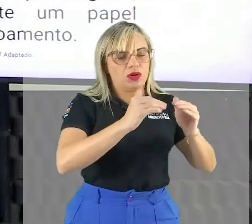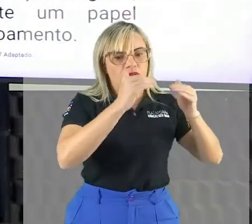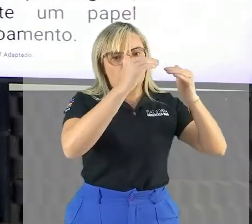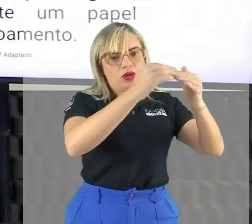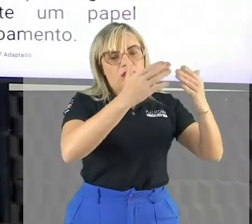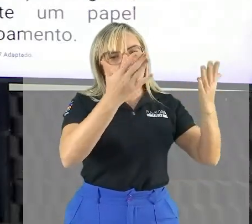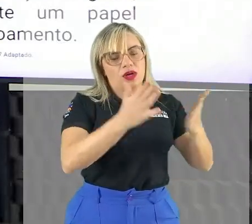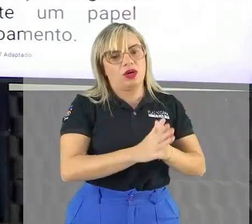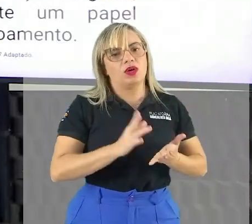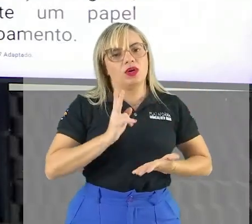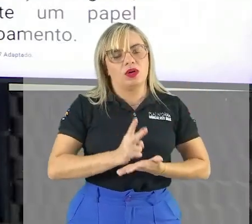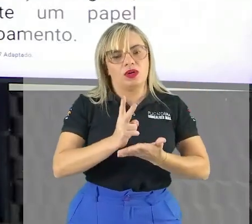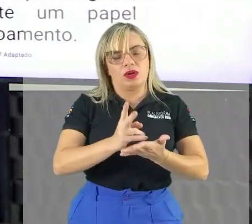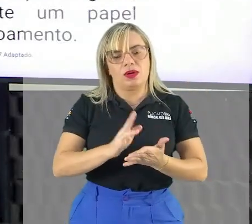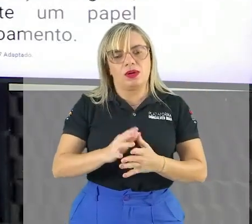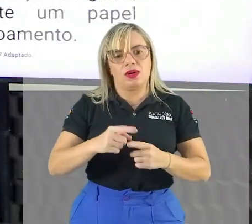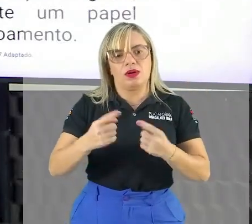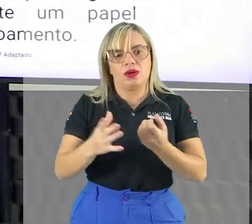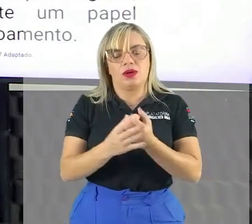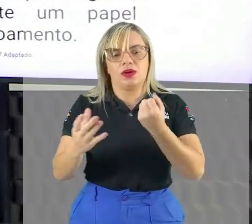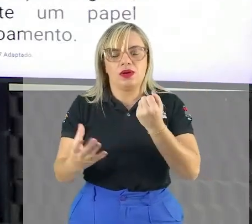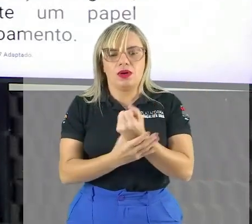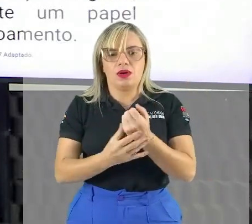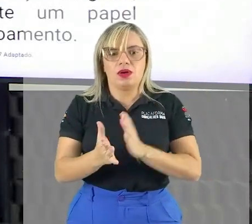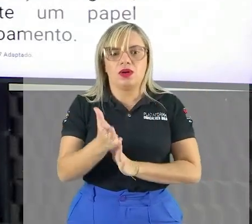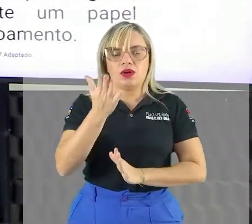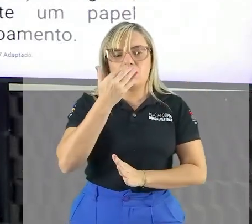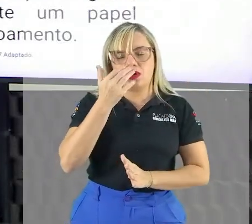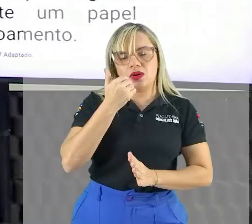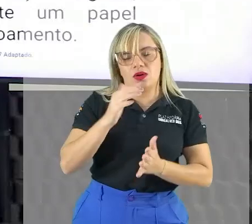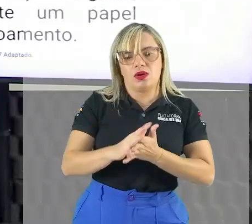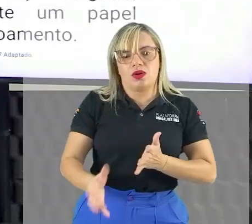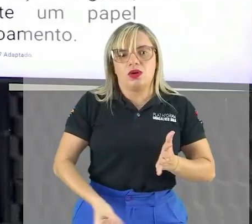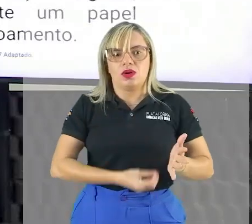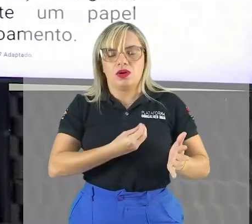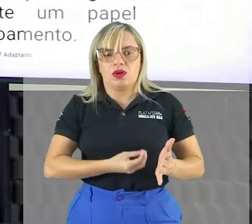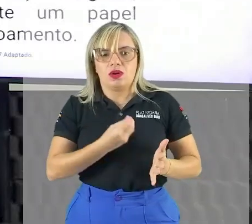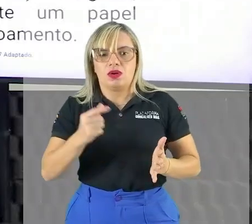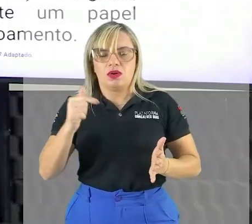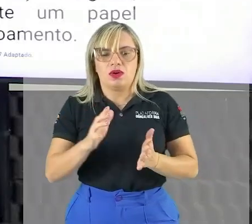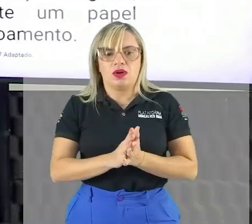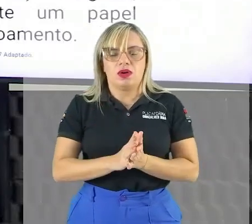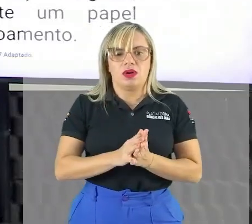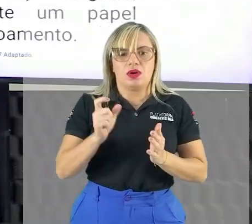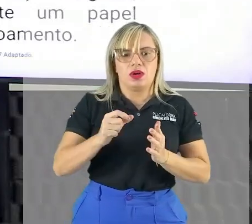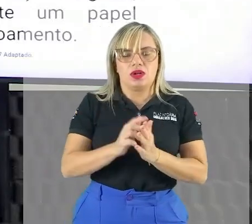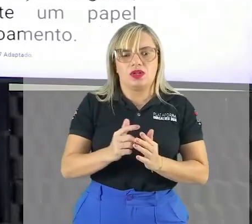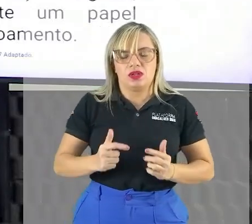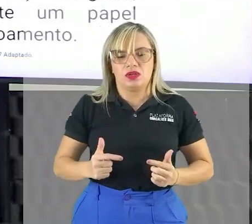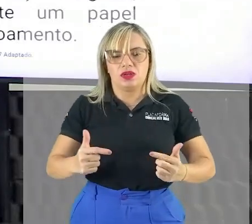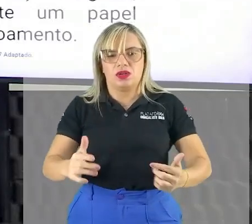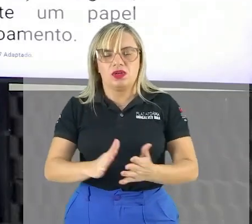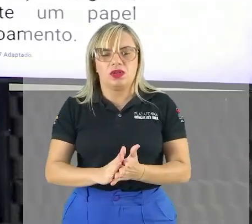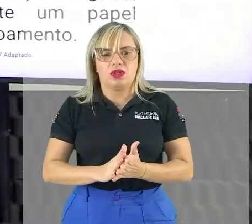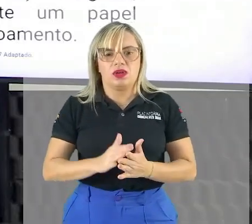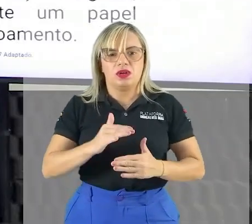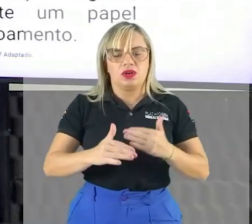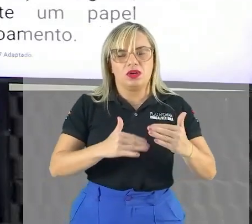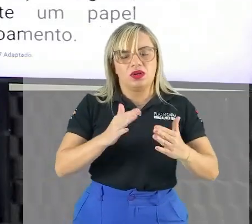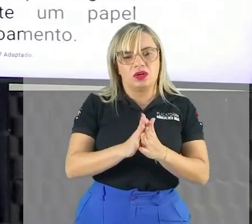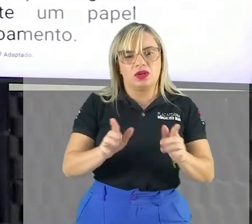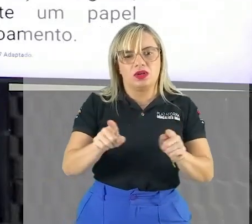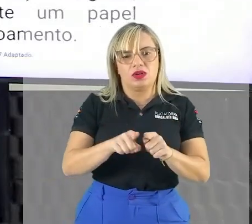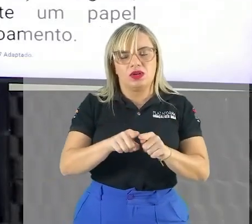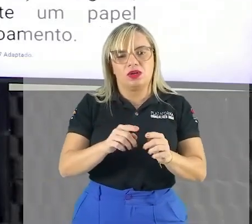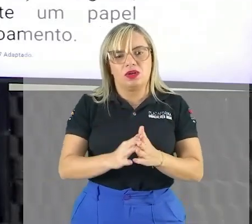precisa também comer, ela precisa sobreviver a vários ataques, há um processo, claro, de migração